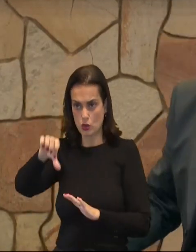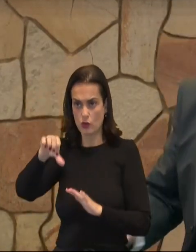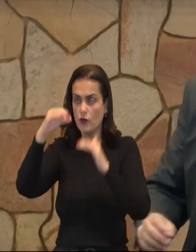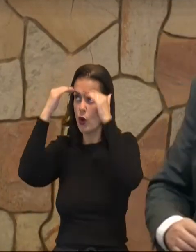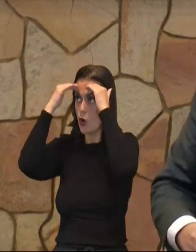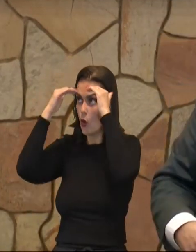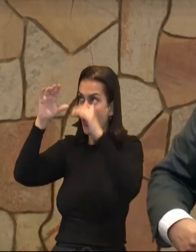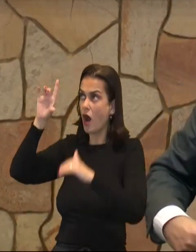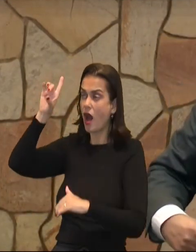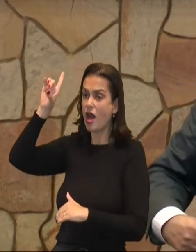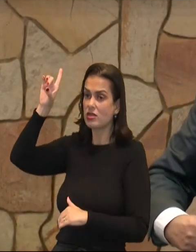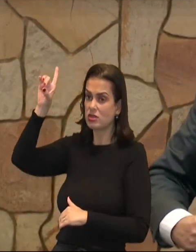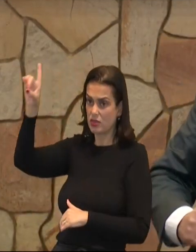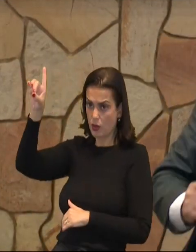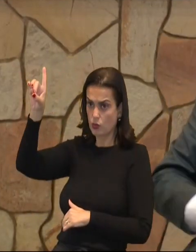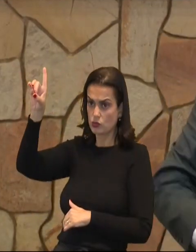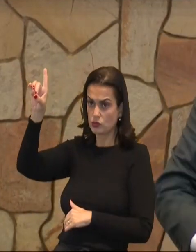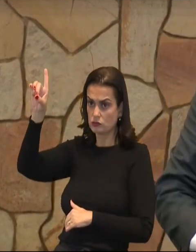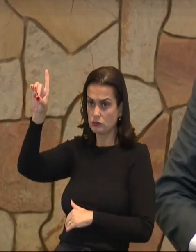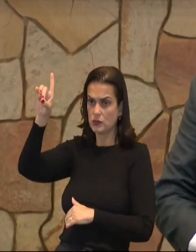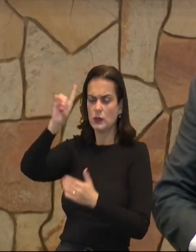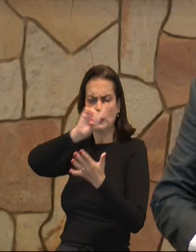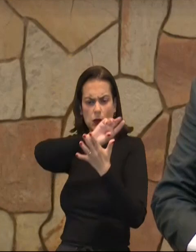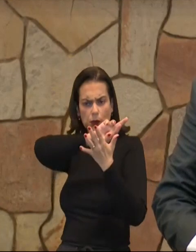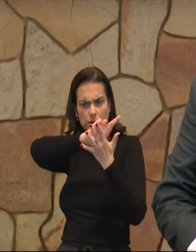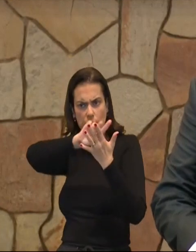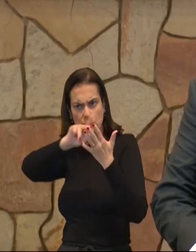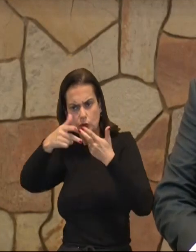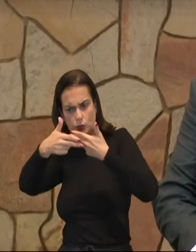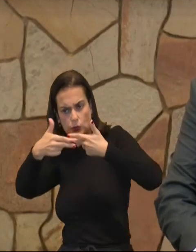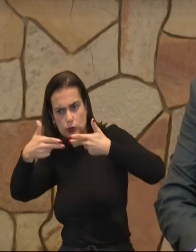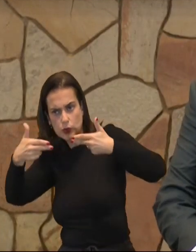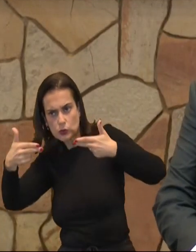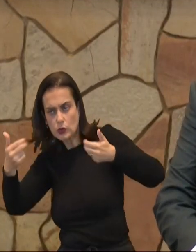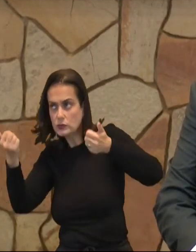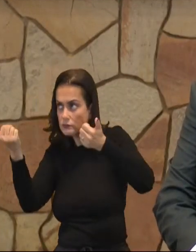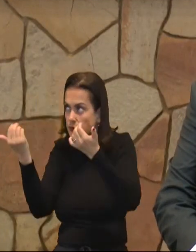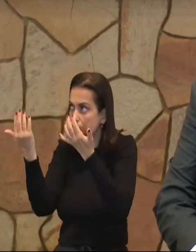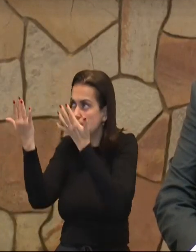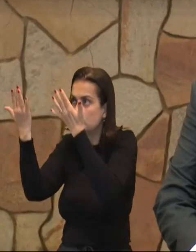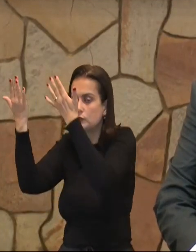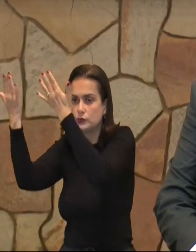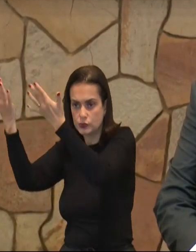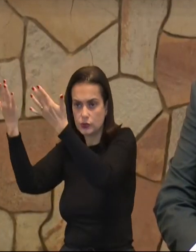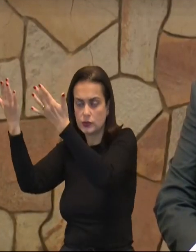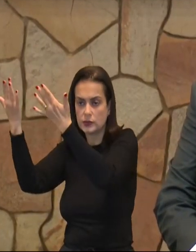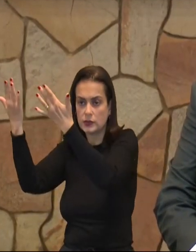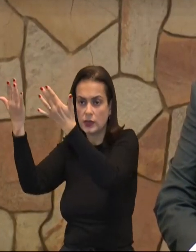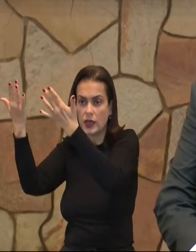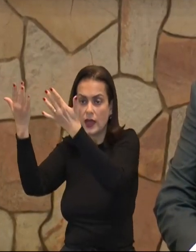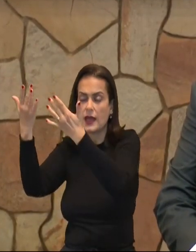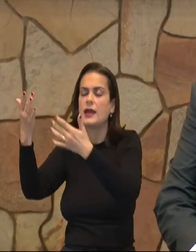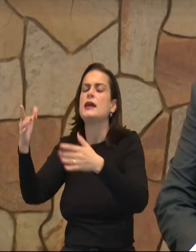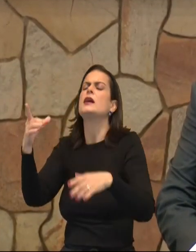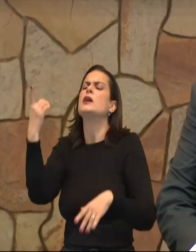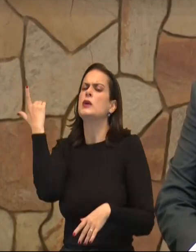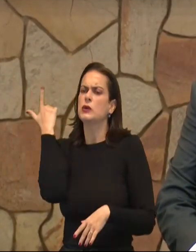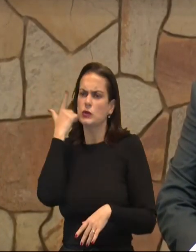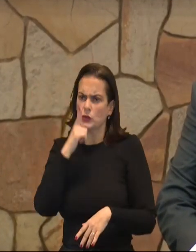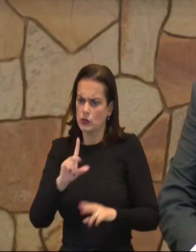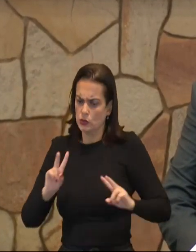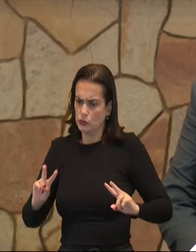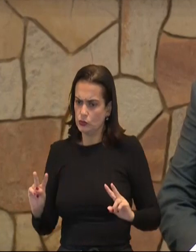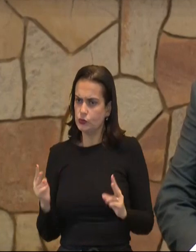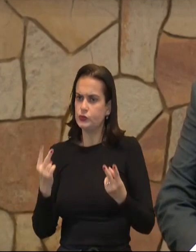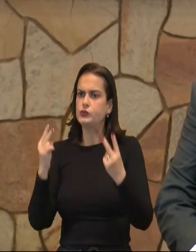Senhor com os teus bens e com as primícias de toda a tua renda. Assim se encherão de fartura os teus